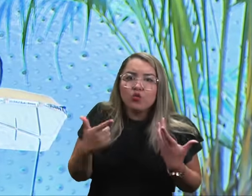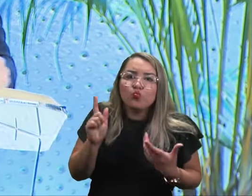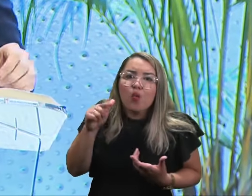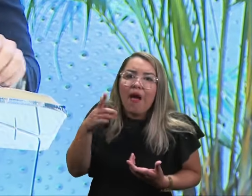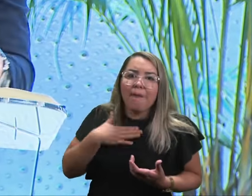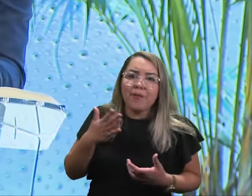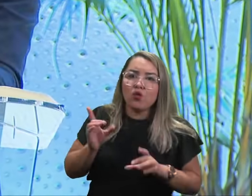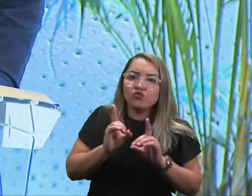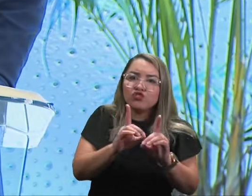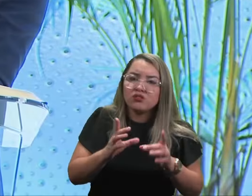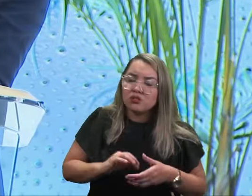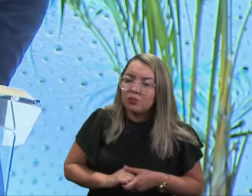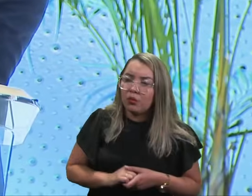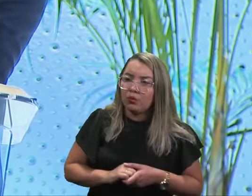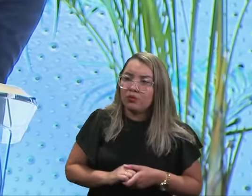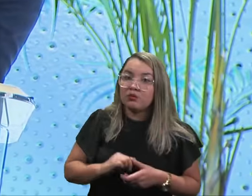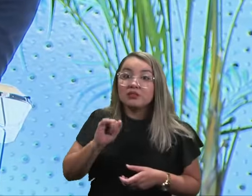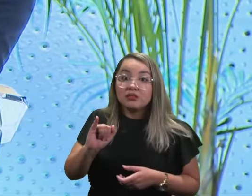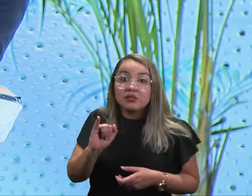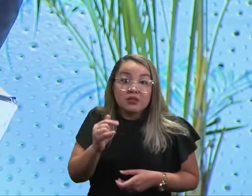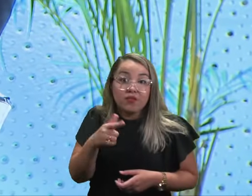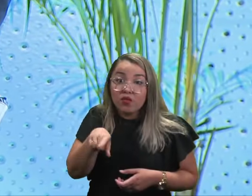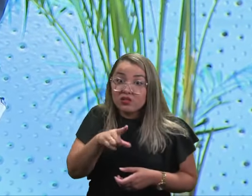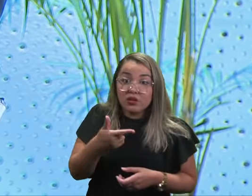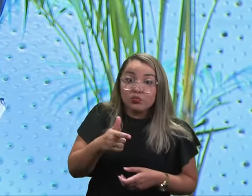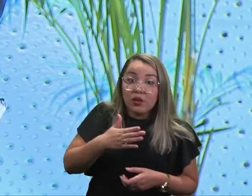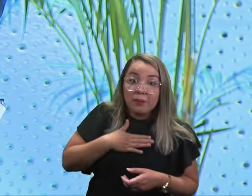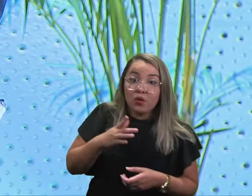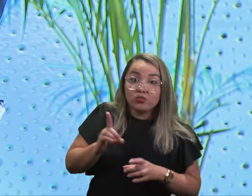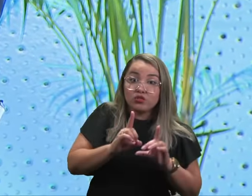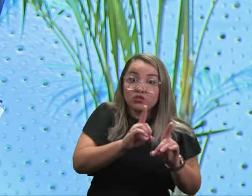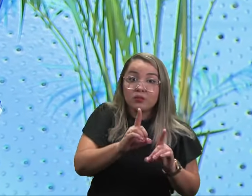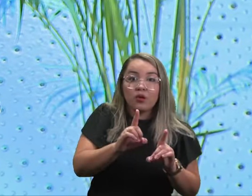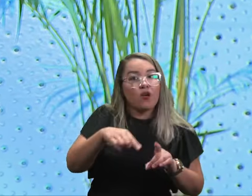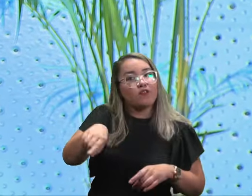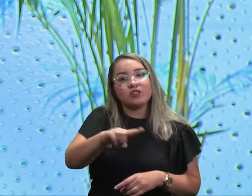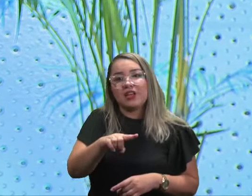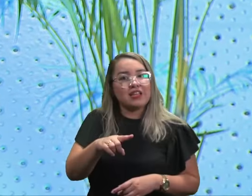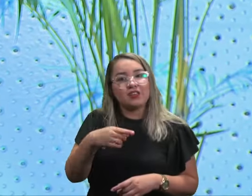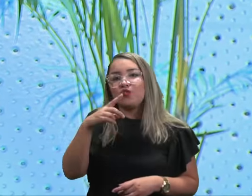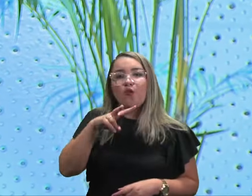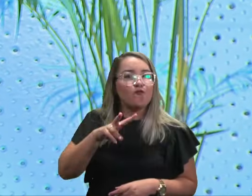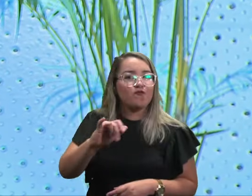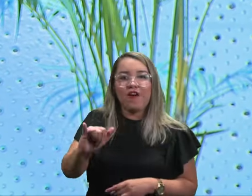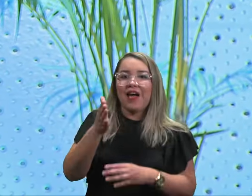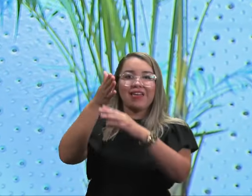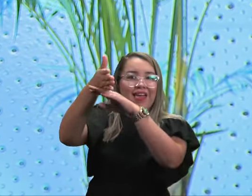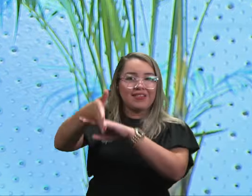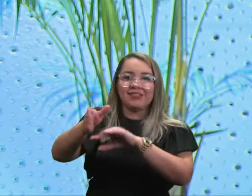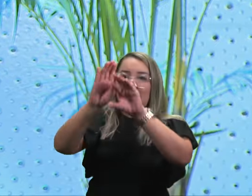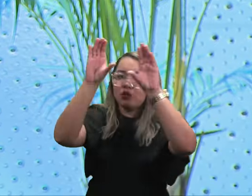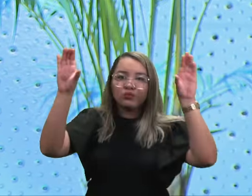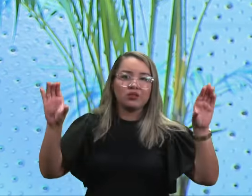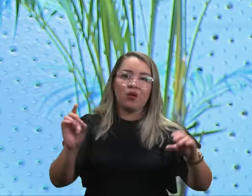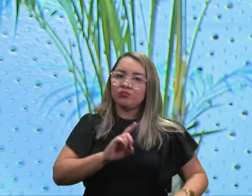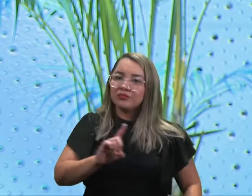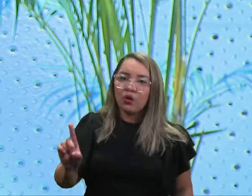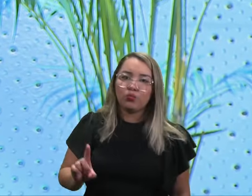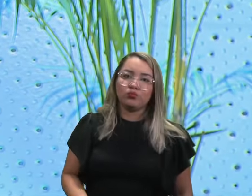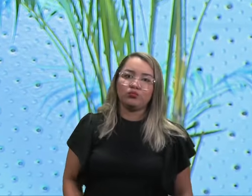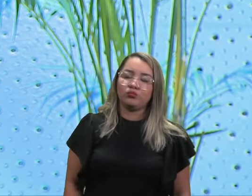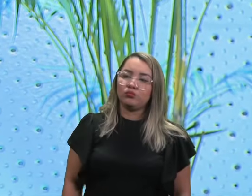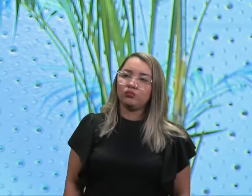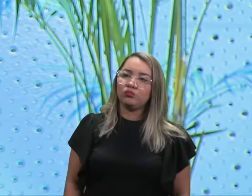se não são meus discípulos, vocês não vão entrar no reino dos céus.